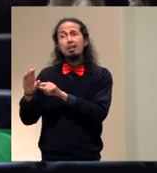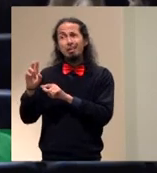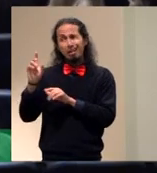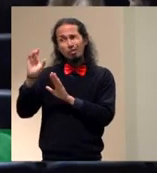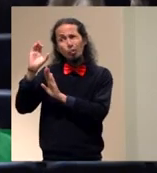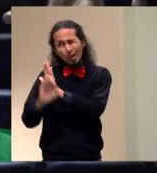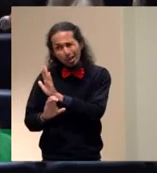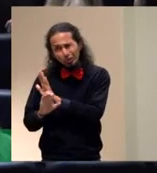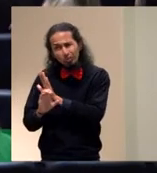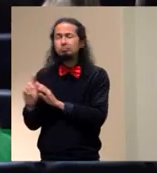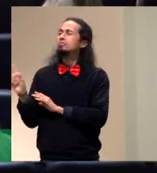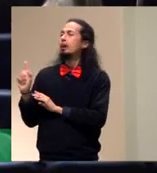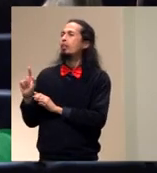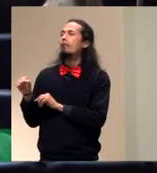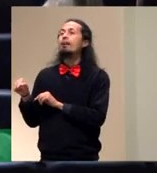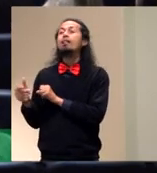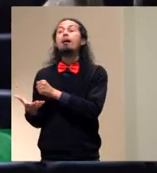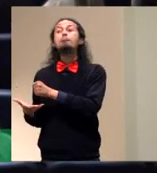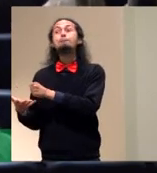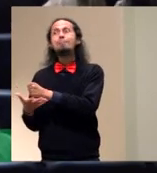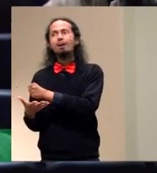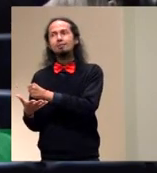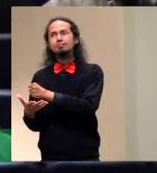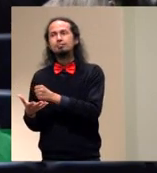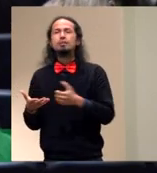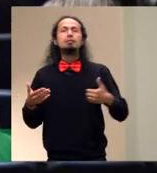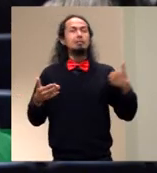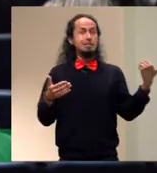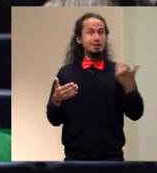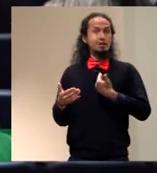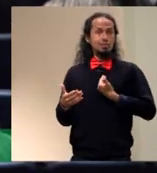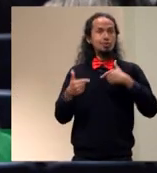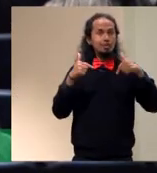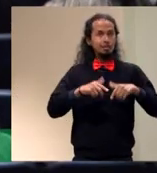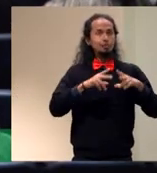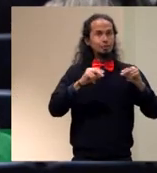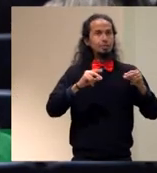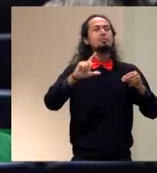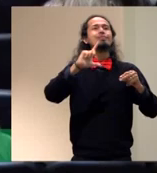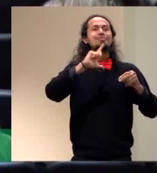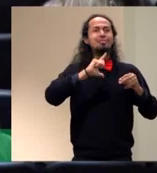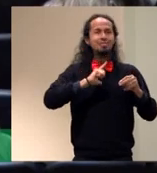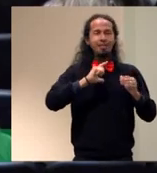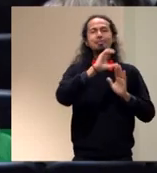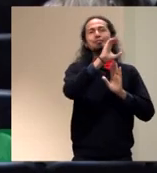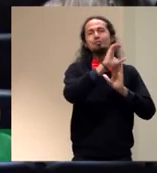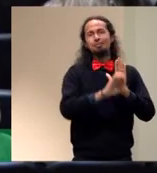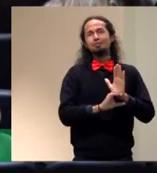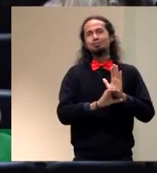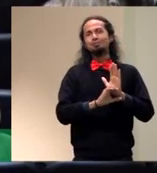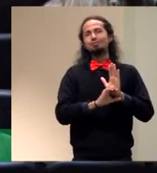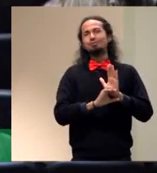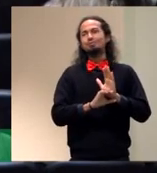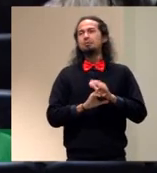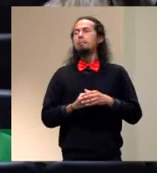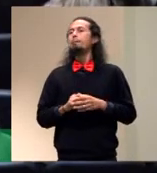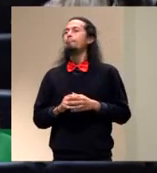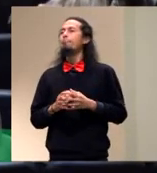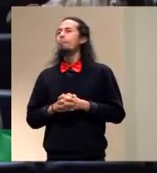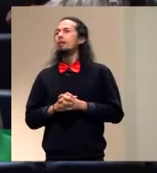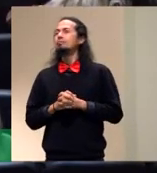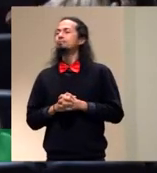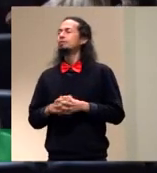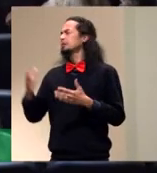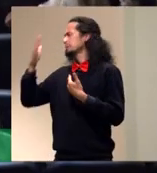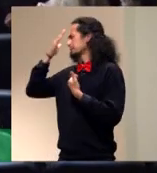dizer que temos currículo, e esse currículo, então, dialoga e amplia essa base nacional comum. Então, muito obrigada,